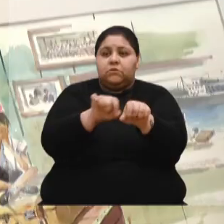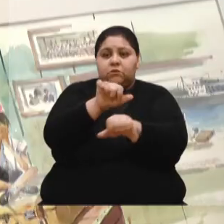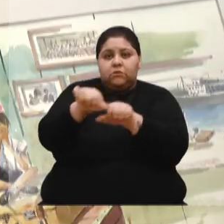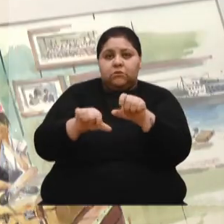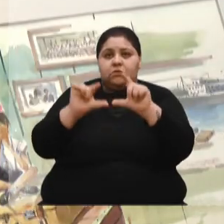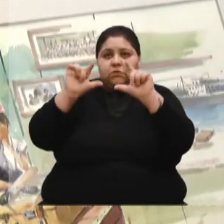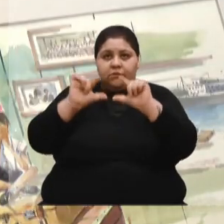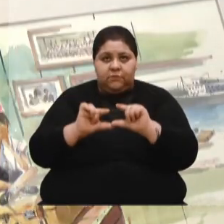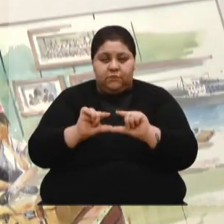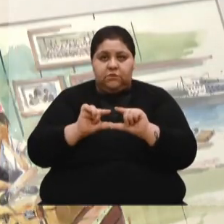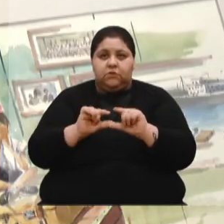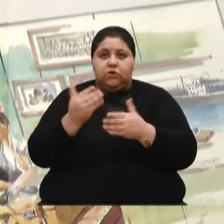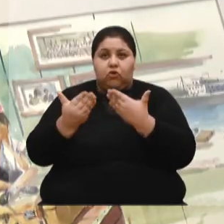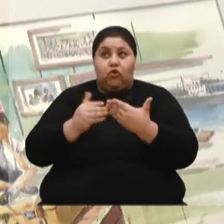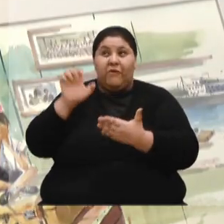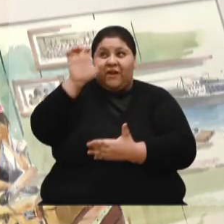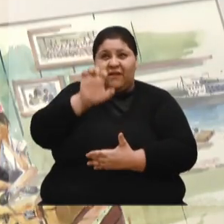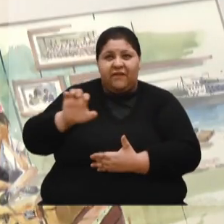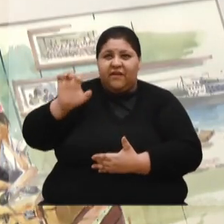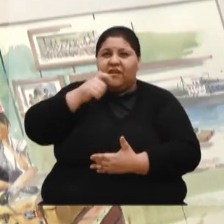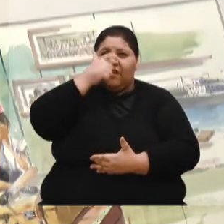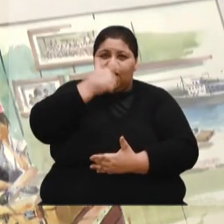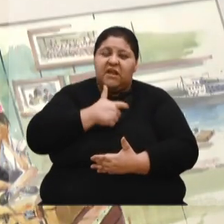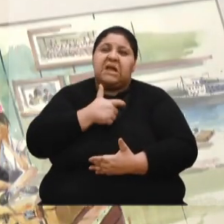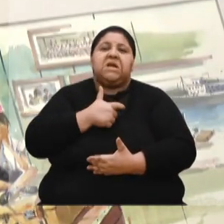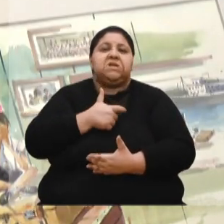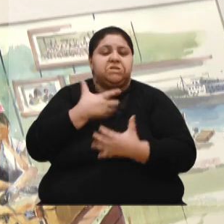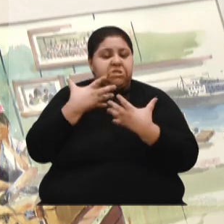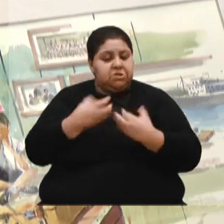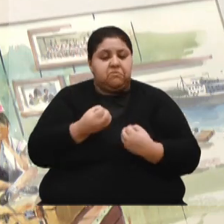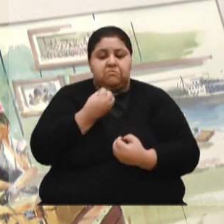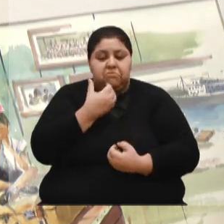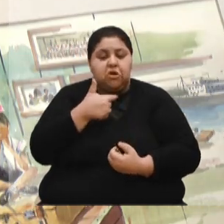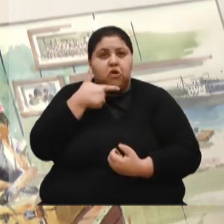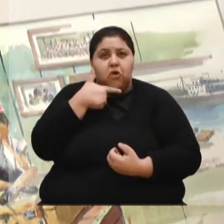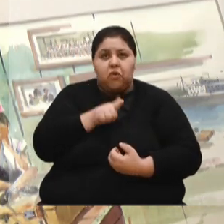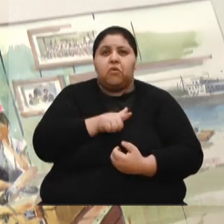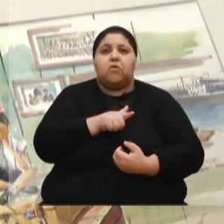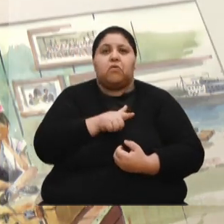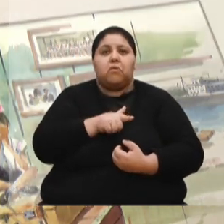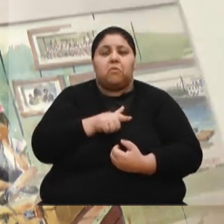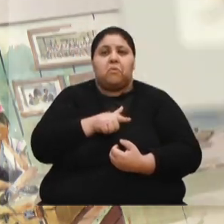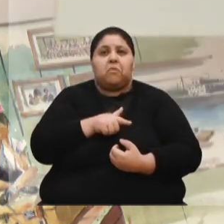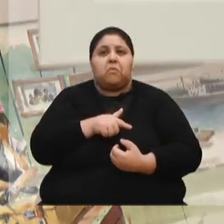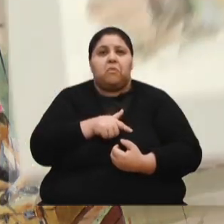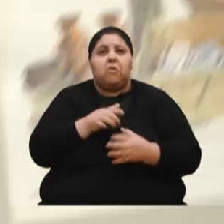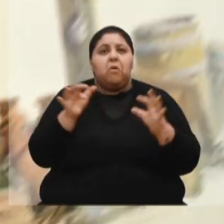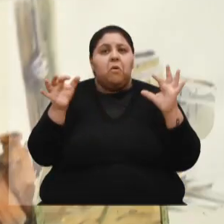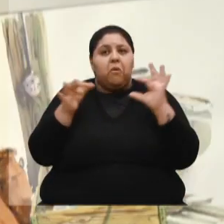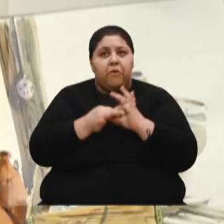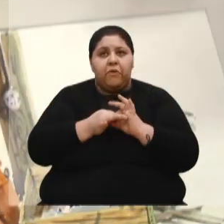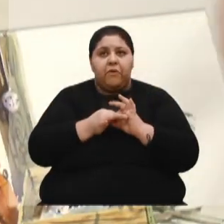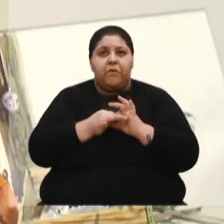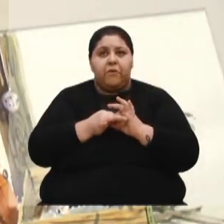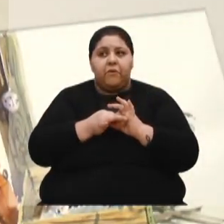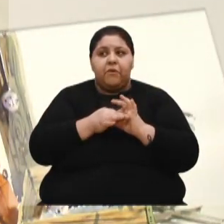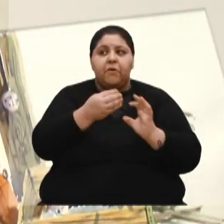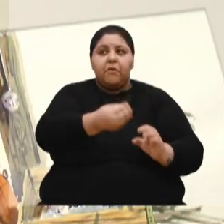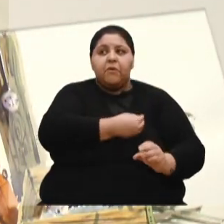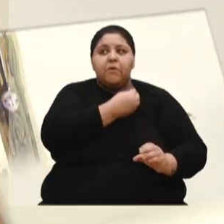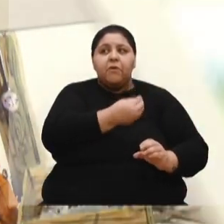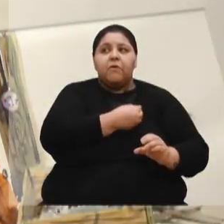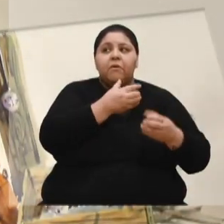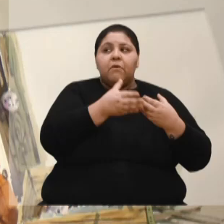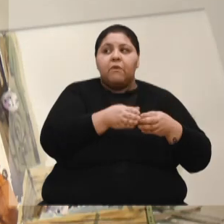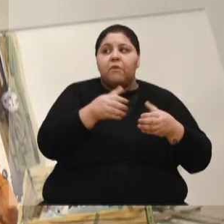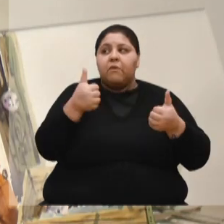diferente do norte da Europa, né, mas enfim, acho que dominaram muito bem e conseguiram casar, enfim, nessa sobrevivência